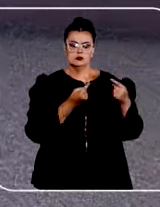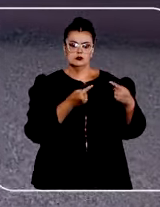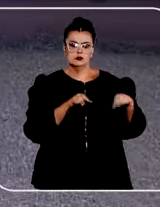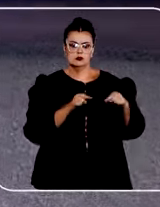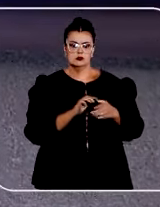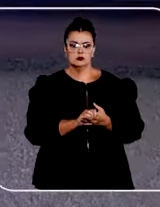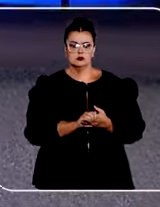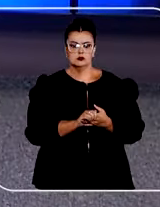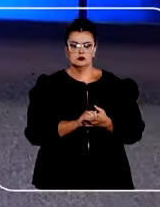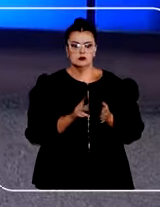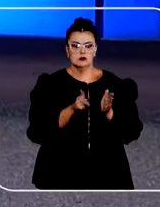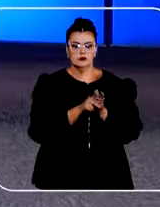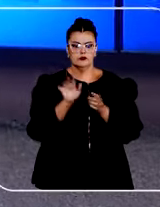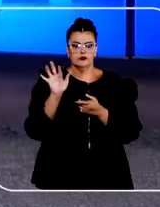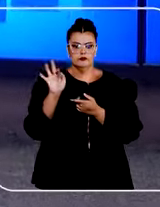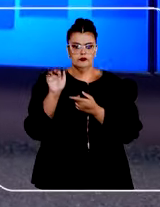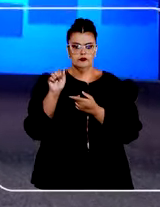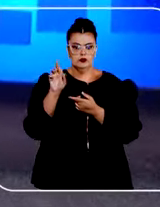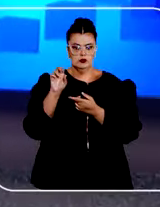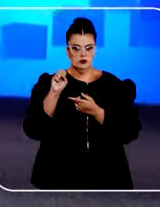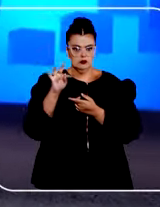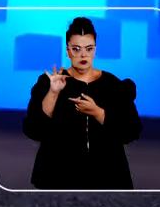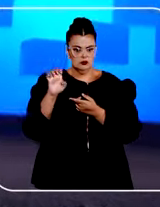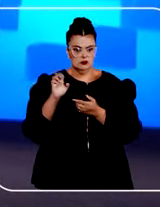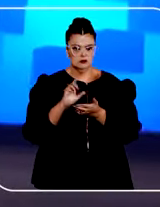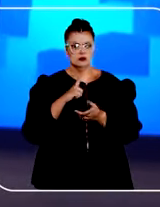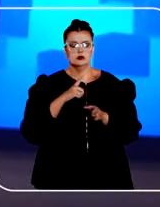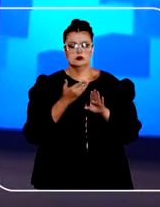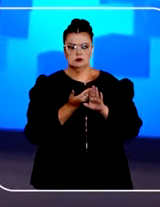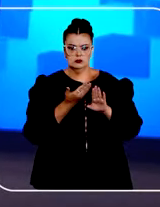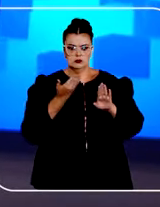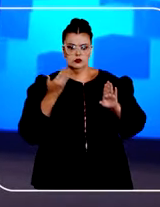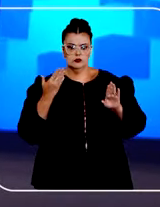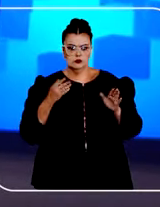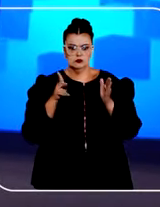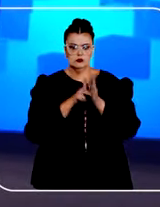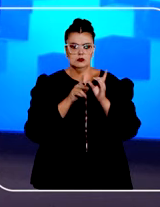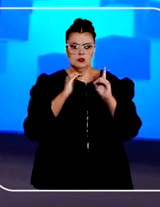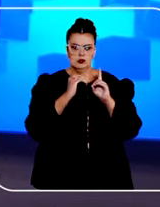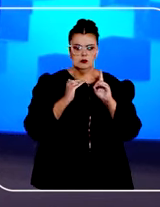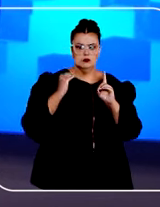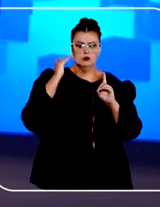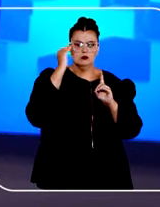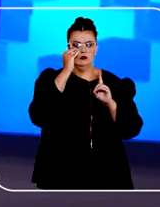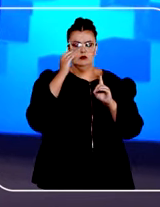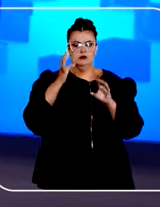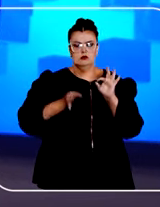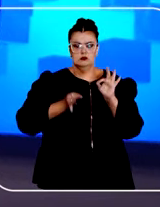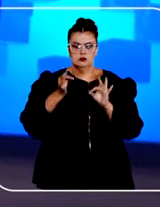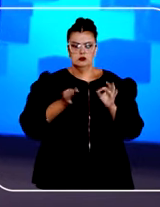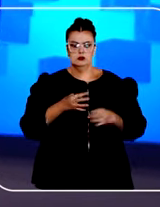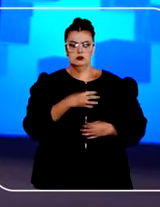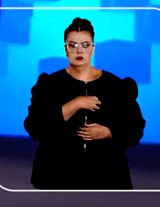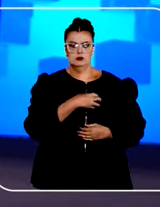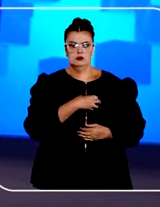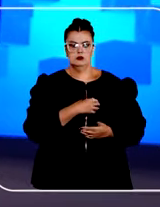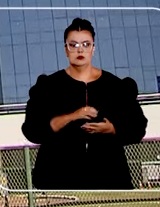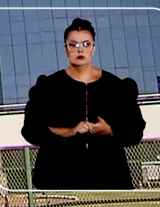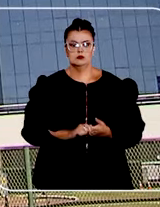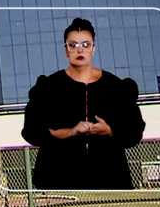investigados na operação faroeste também foi mantido o afastamento de desembargadora do Tribunal de Justiça da